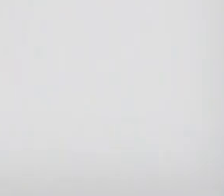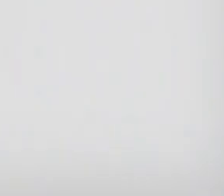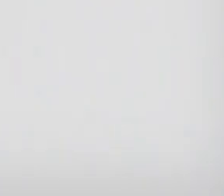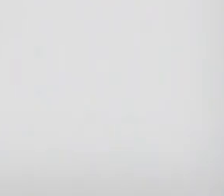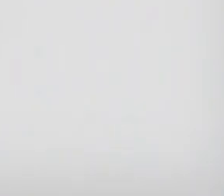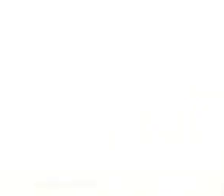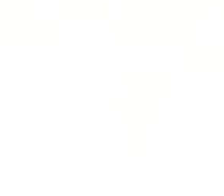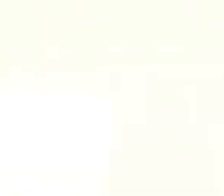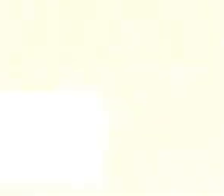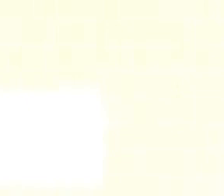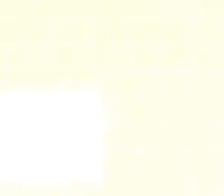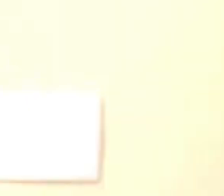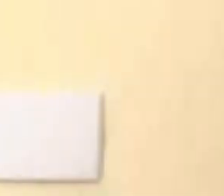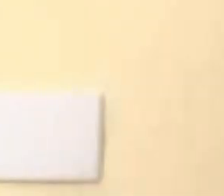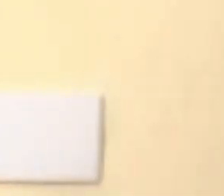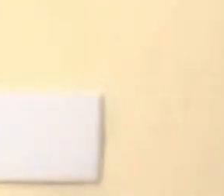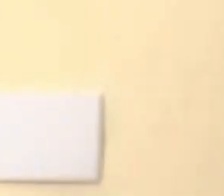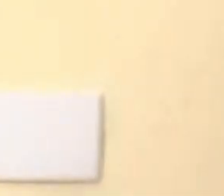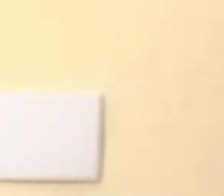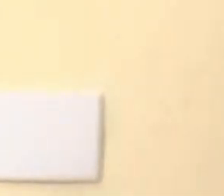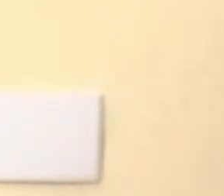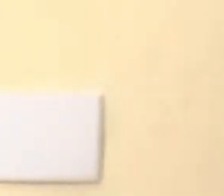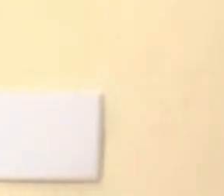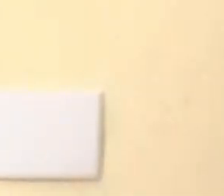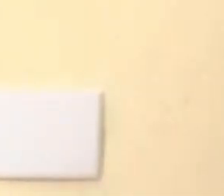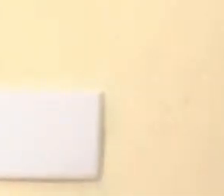TV Câmara, Campinas.